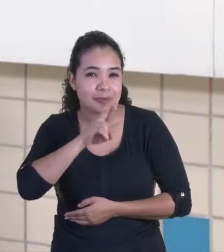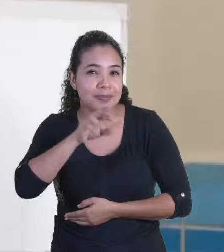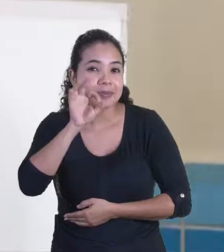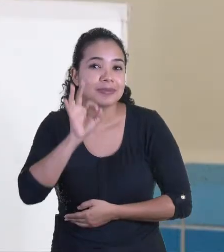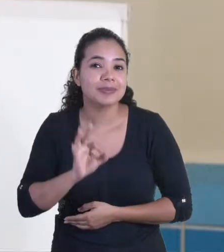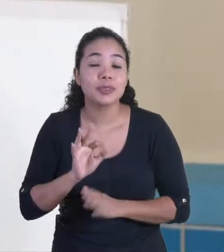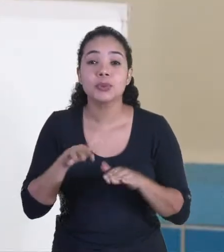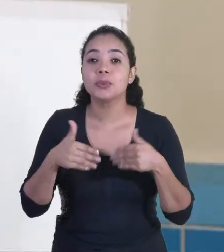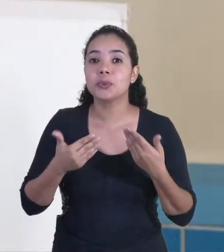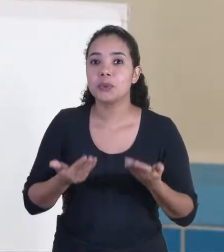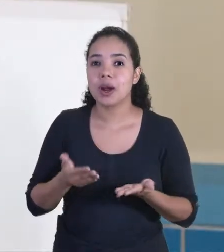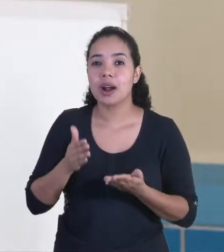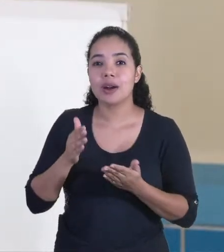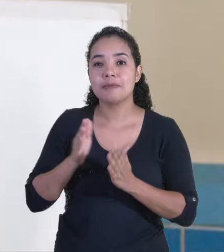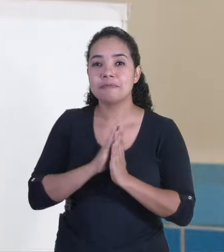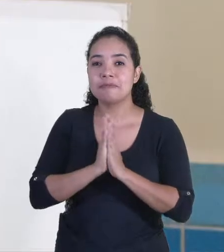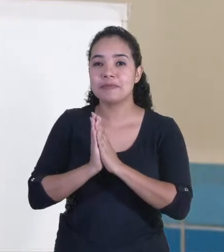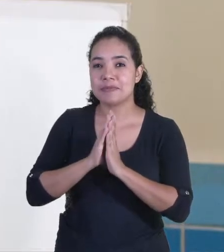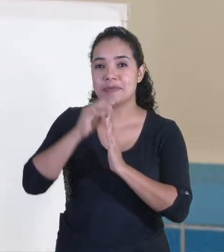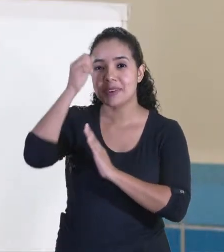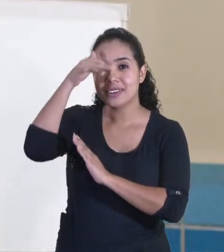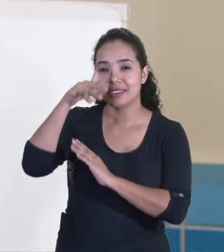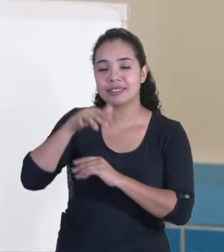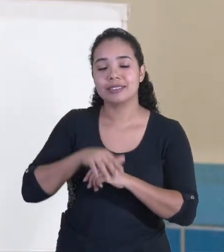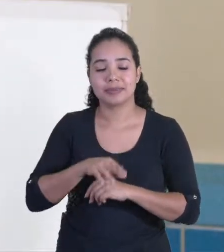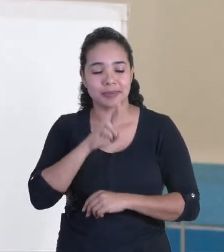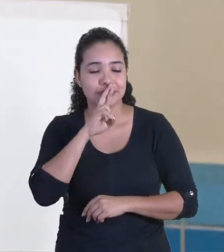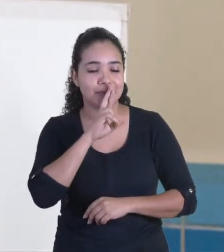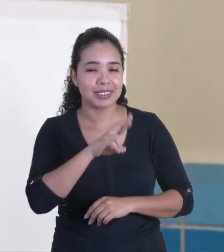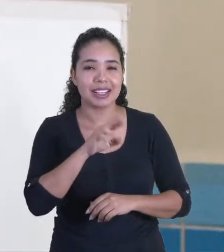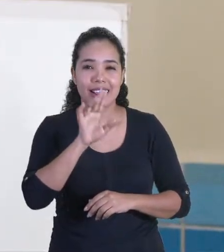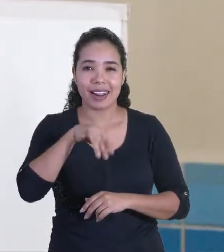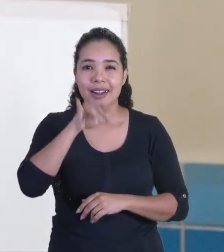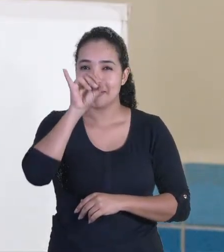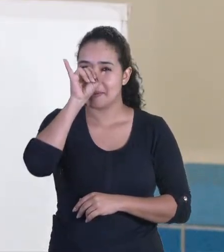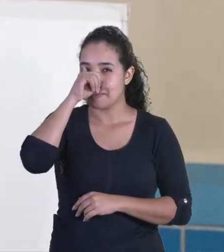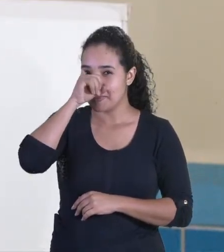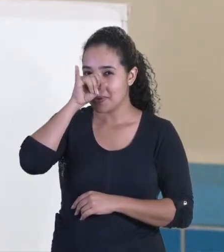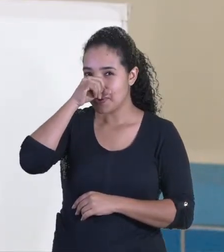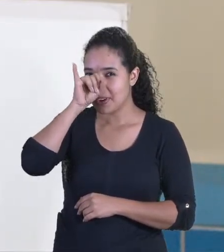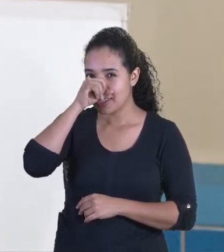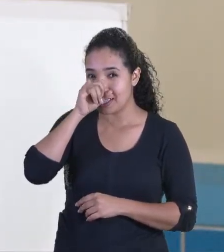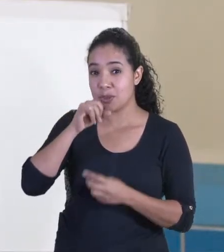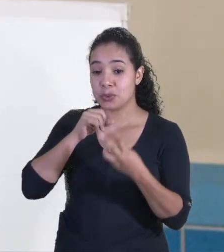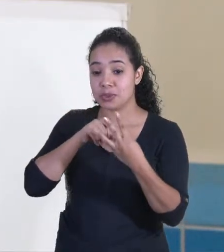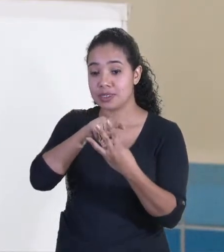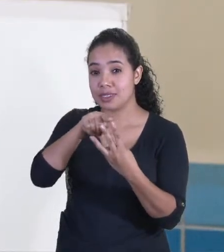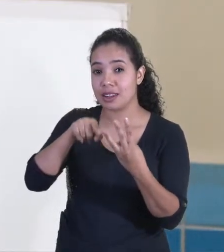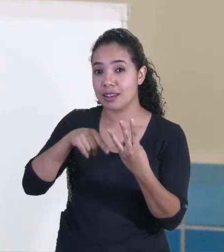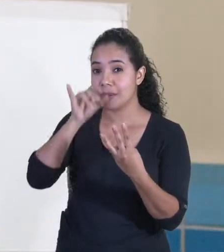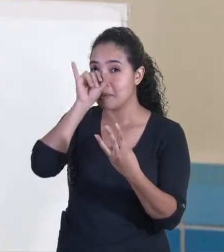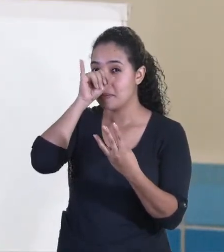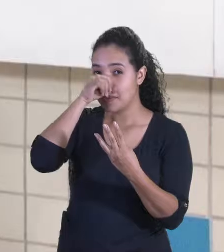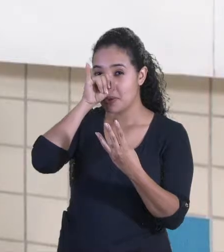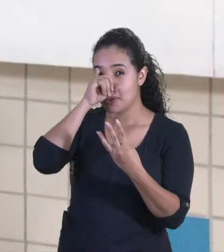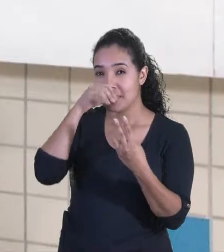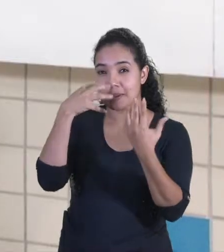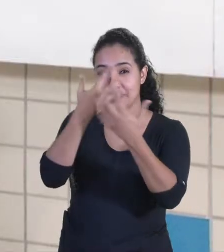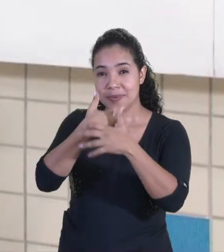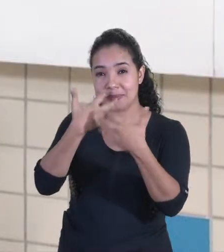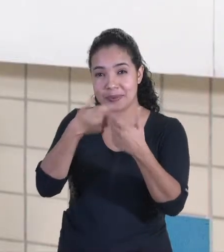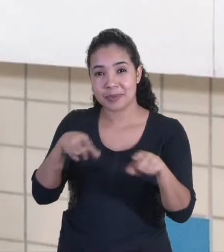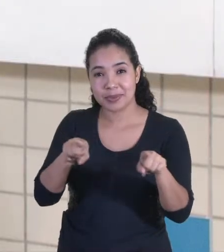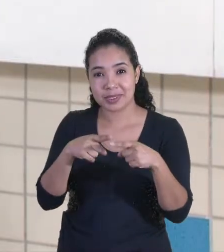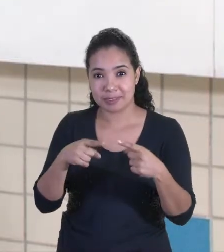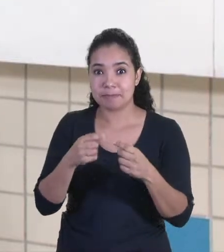Fava? Os 3 porquinhos, prof. Eles que cantam essa musiquinha. Muito